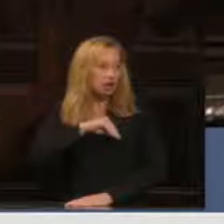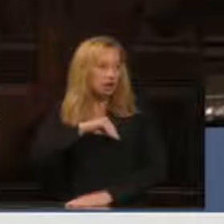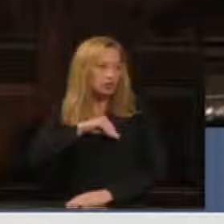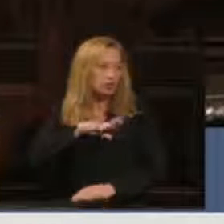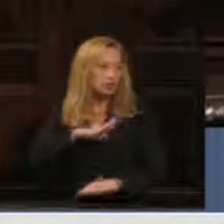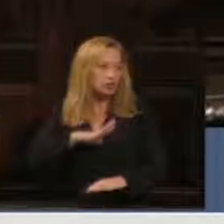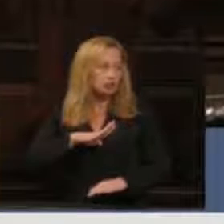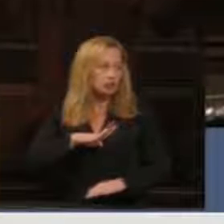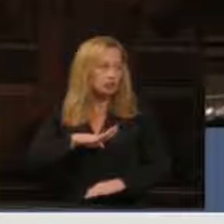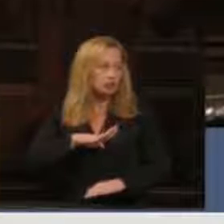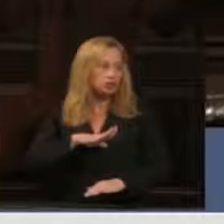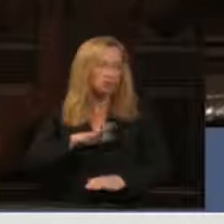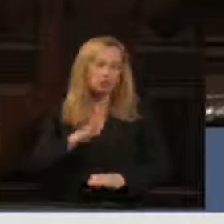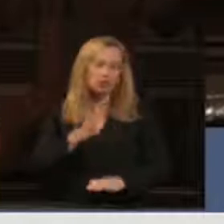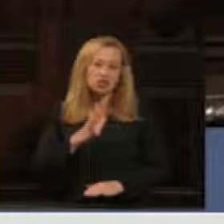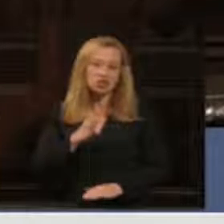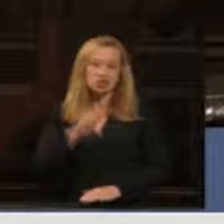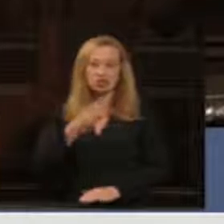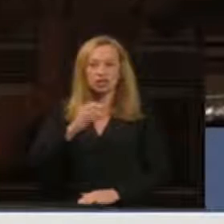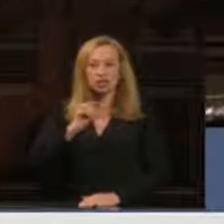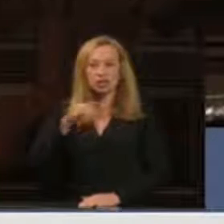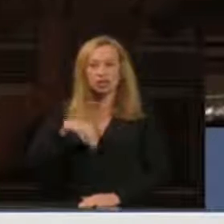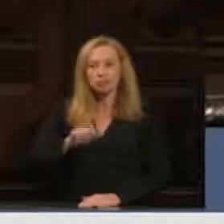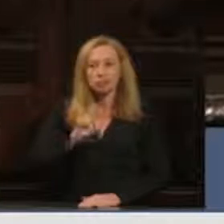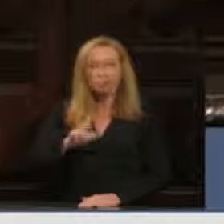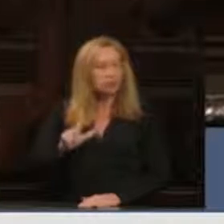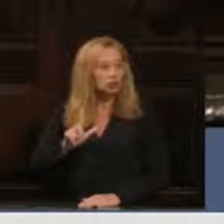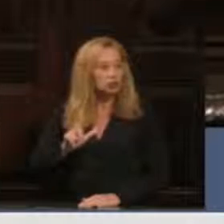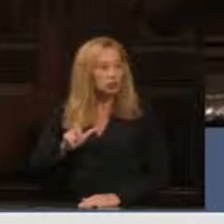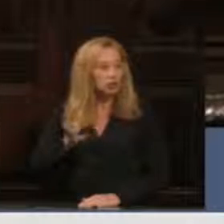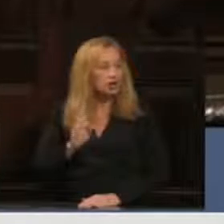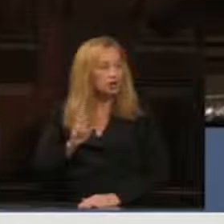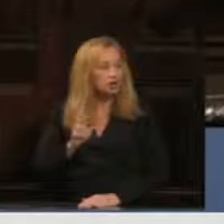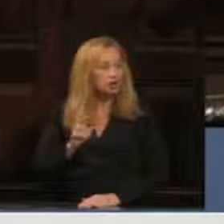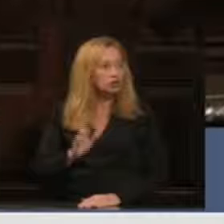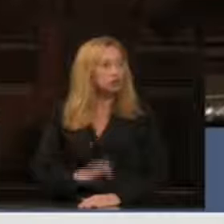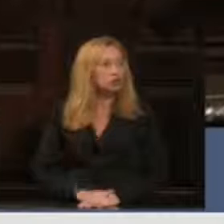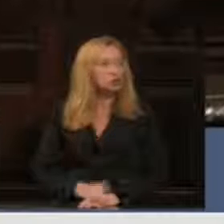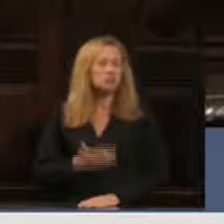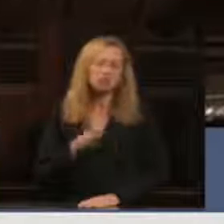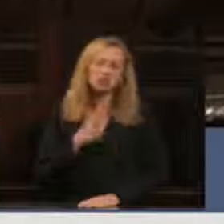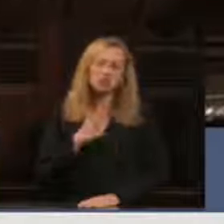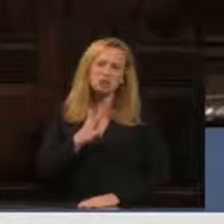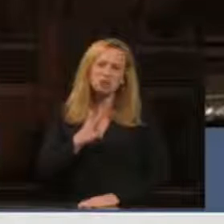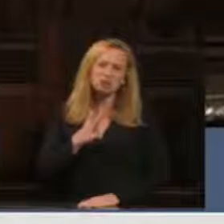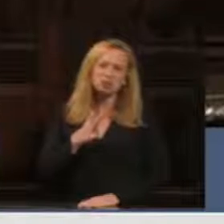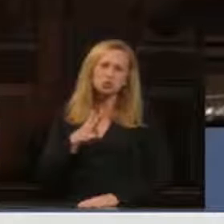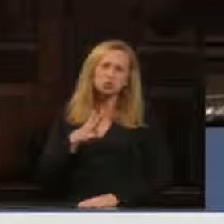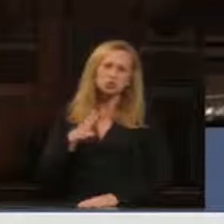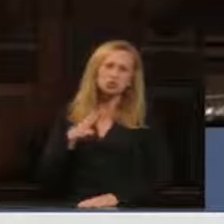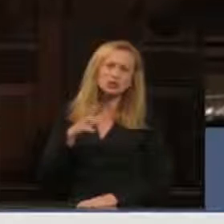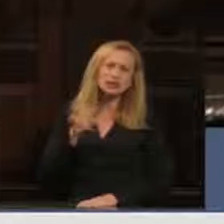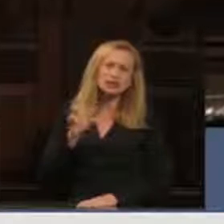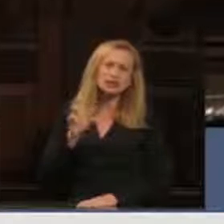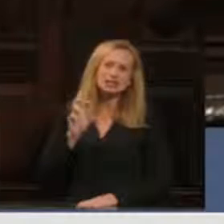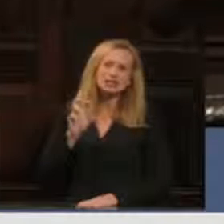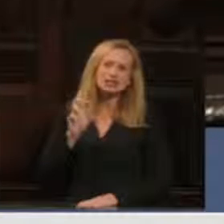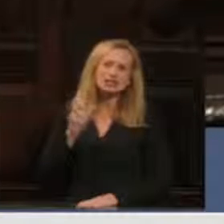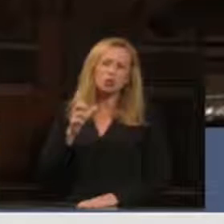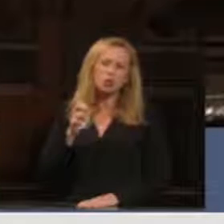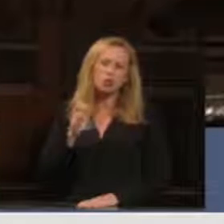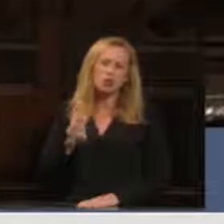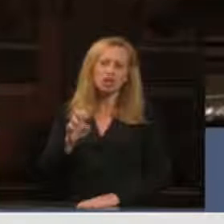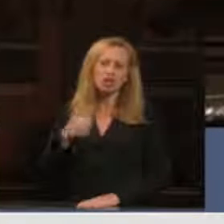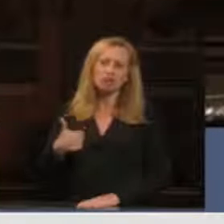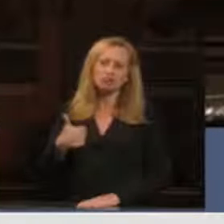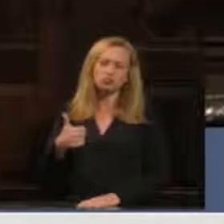mil reais. E com isso, foram pelo menos 51